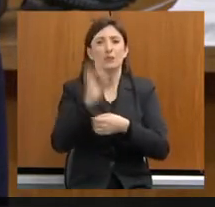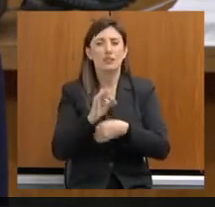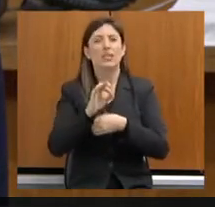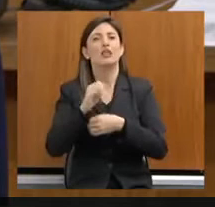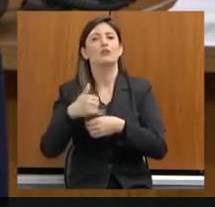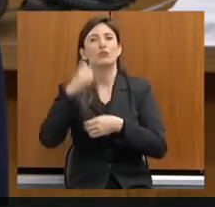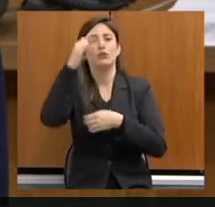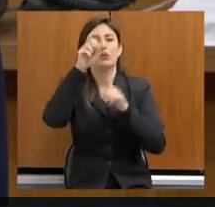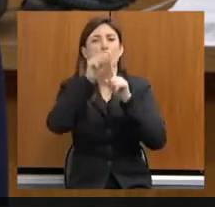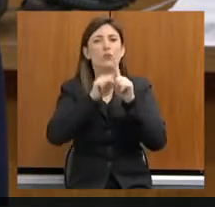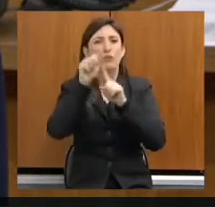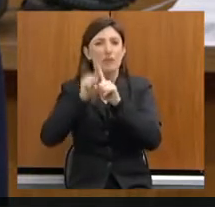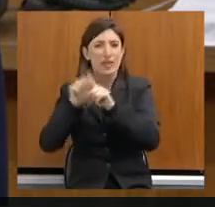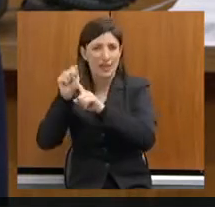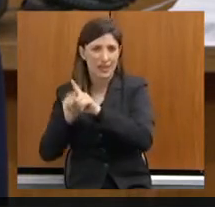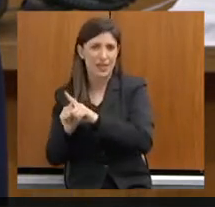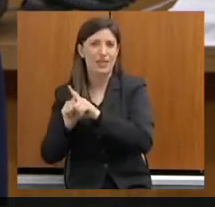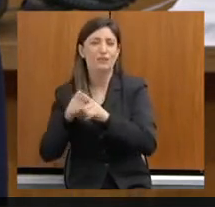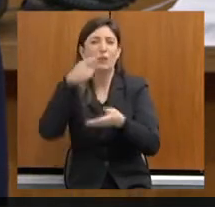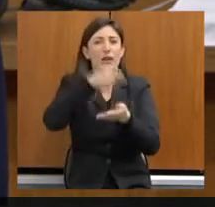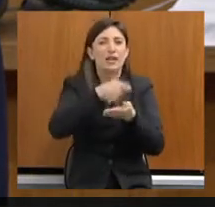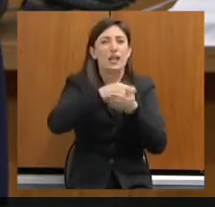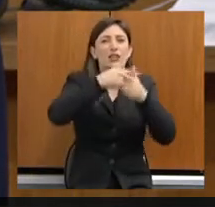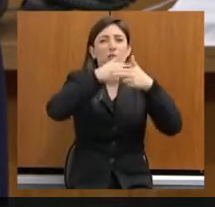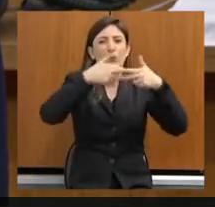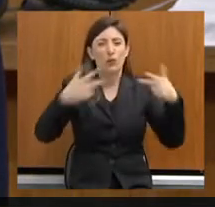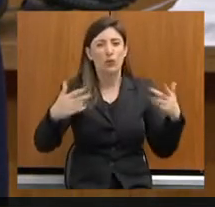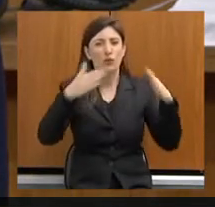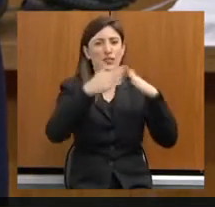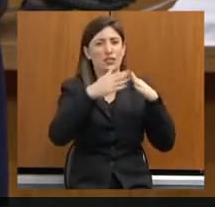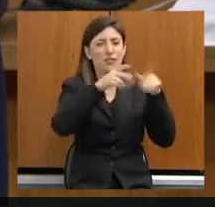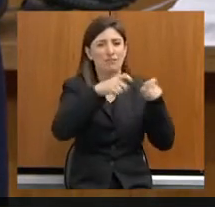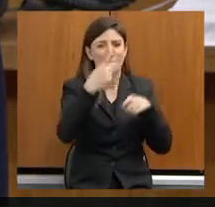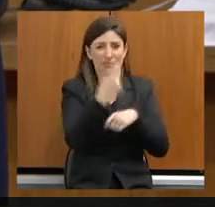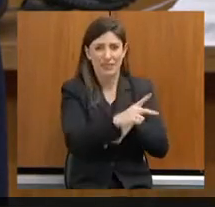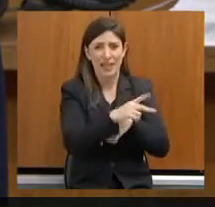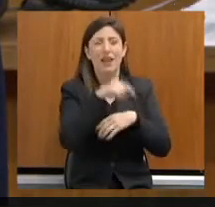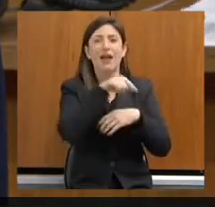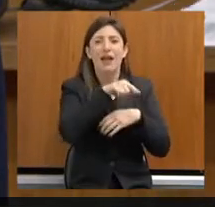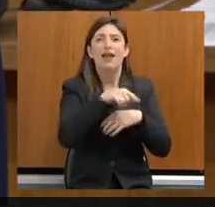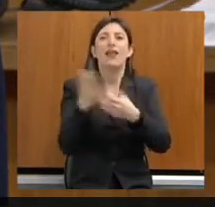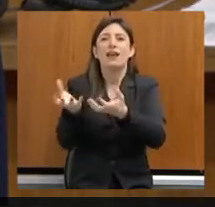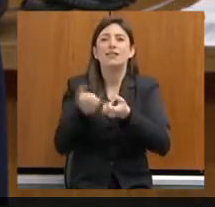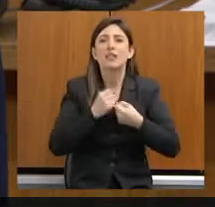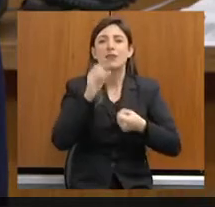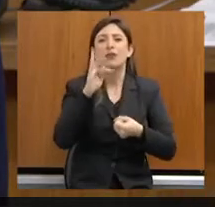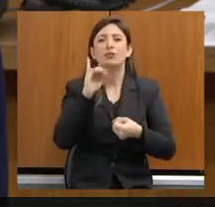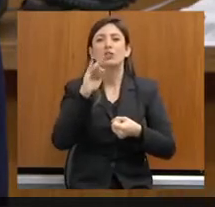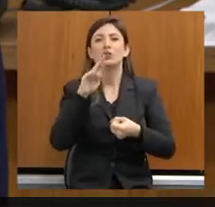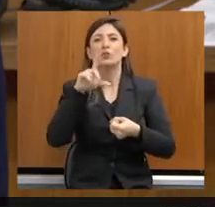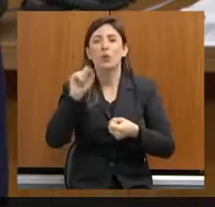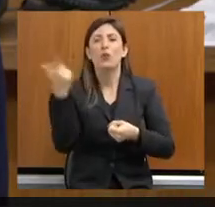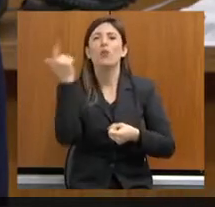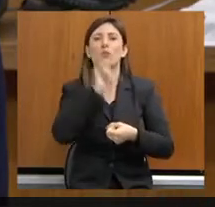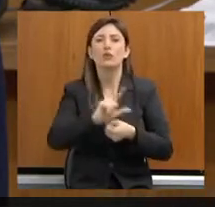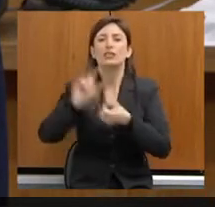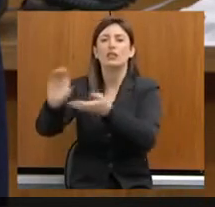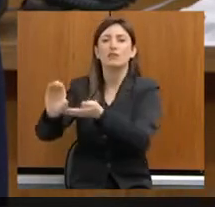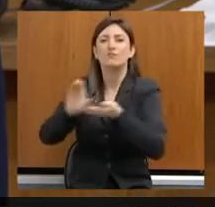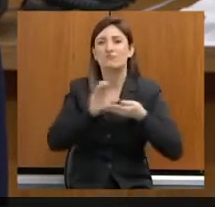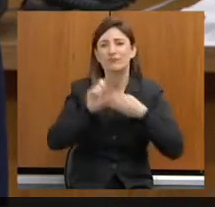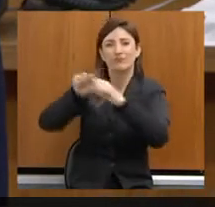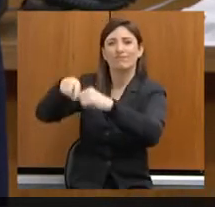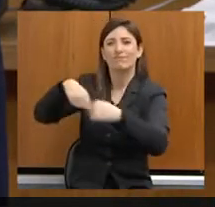poço artesiano para sua propriedade como ela recebeu o título ela pode então acessar o crédito e fazer um financiamento pelo